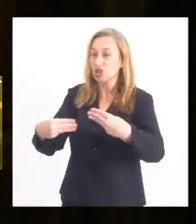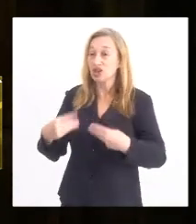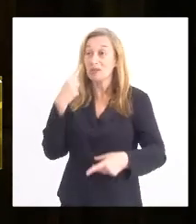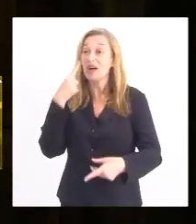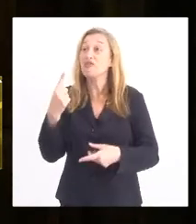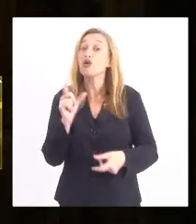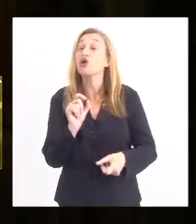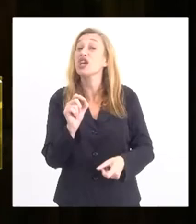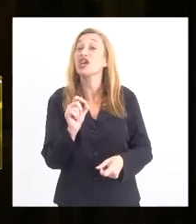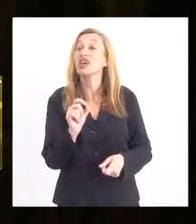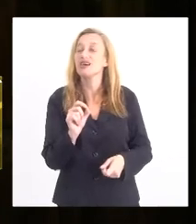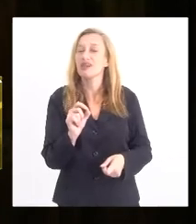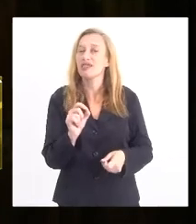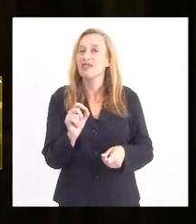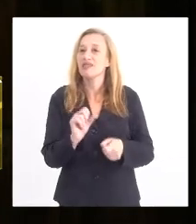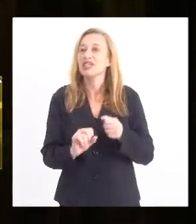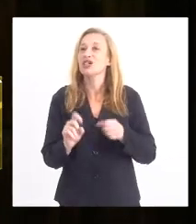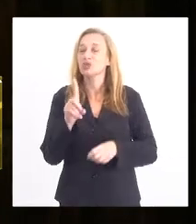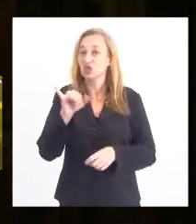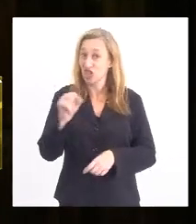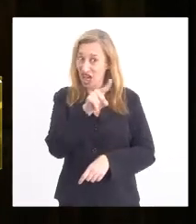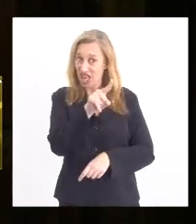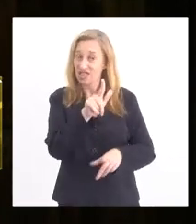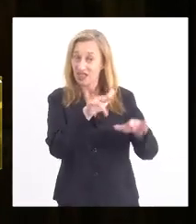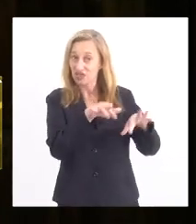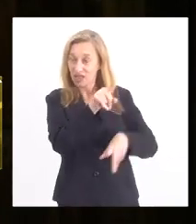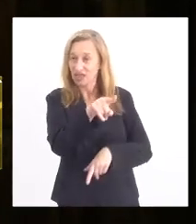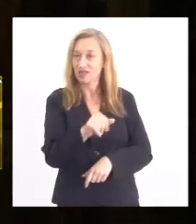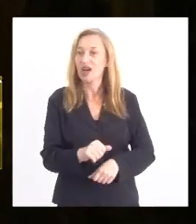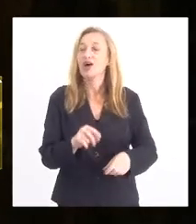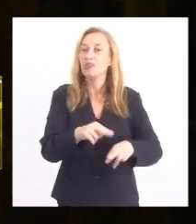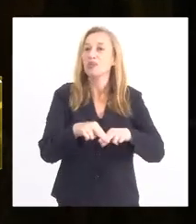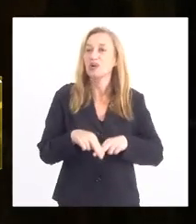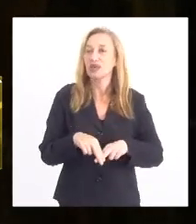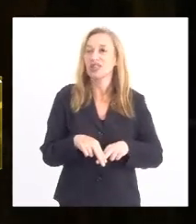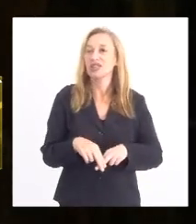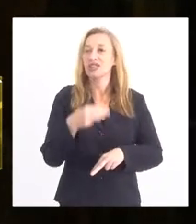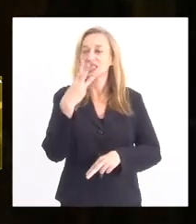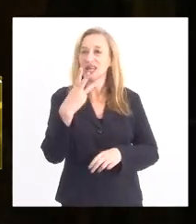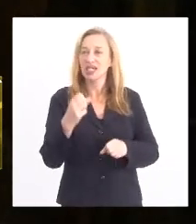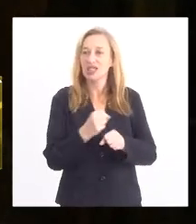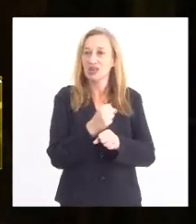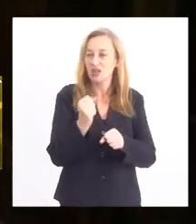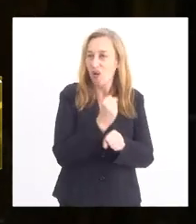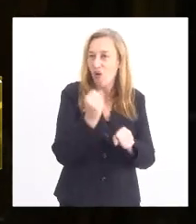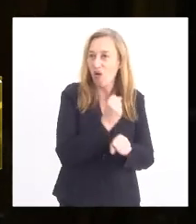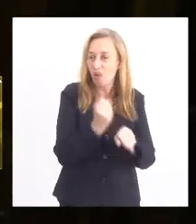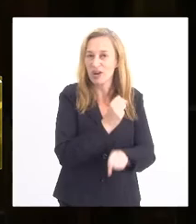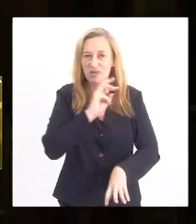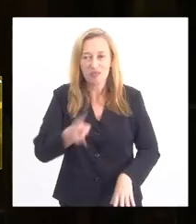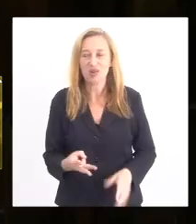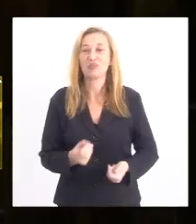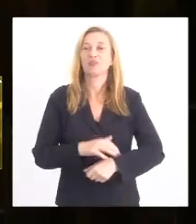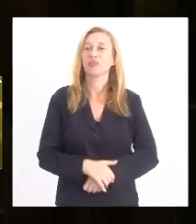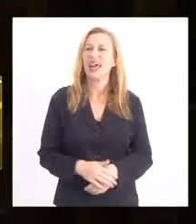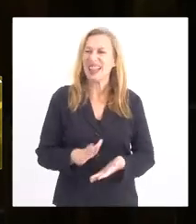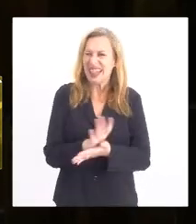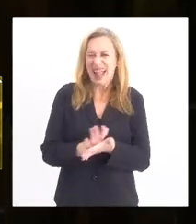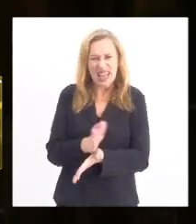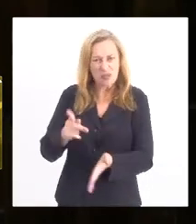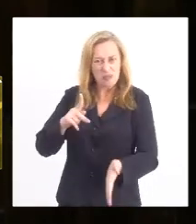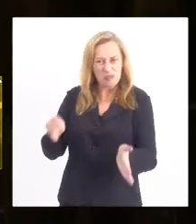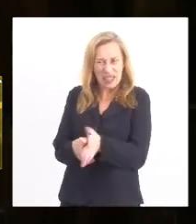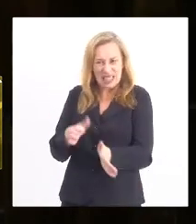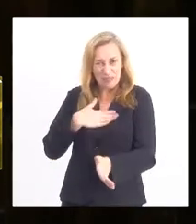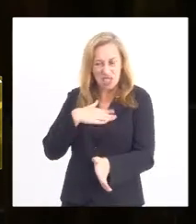dia esse sim faz a diferença por isso que nós temos 3200 3210 não é nada meu